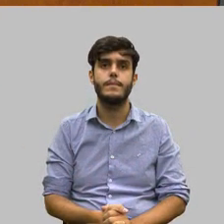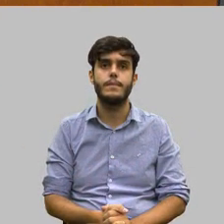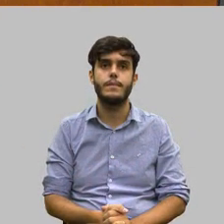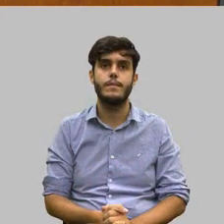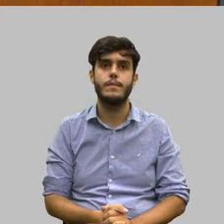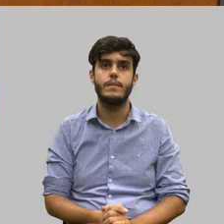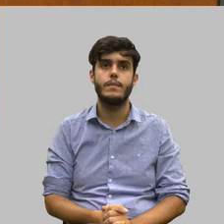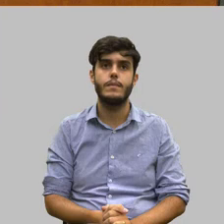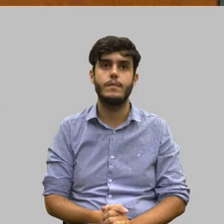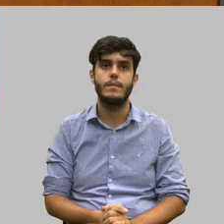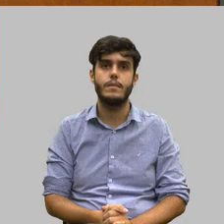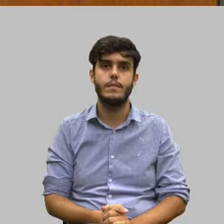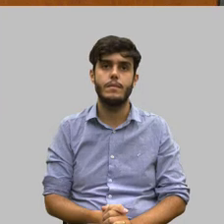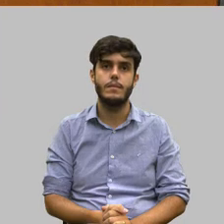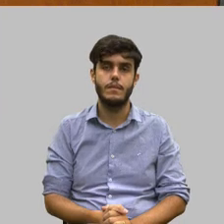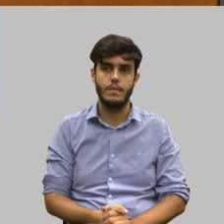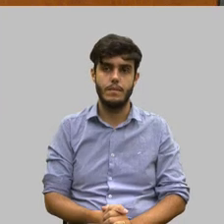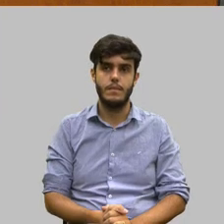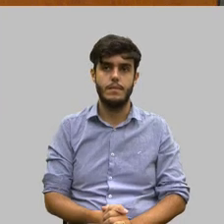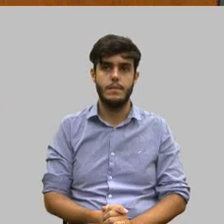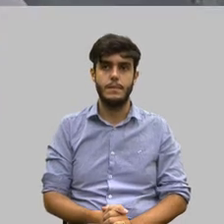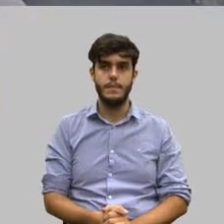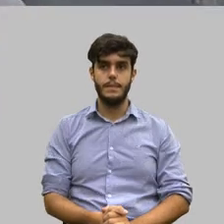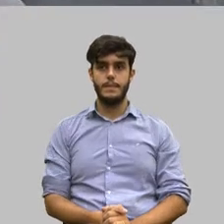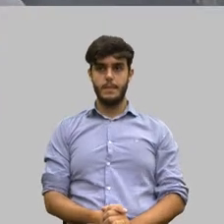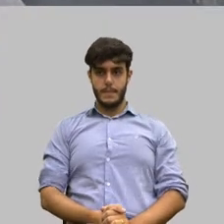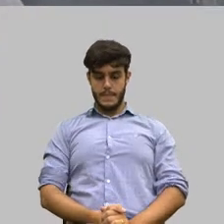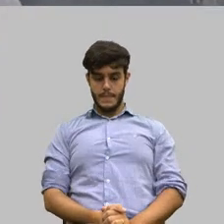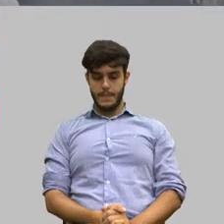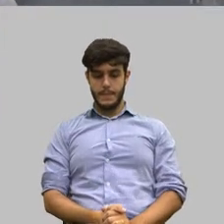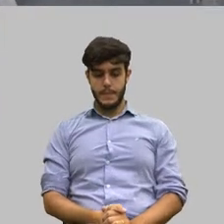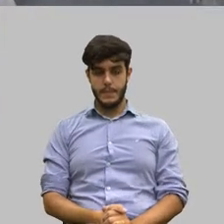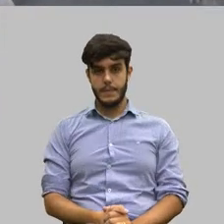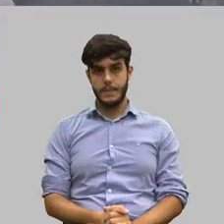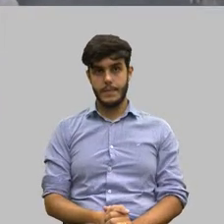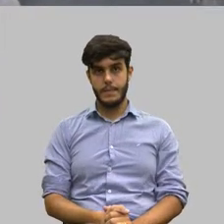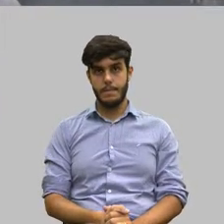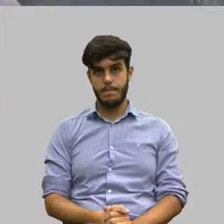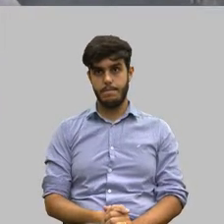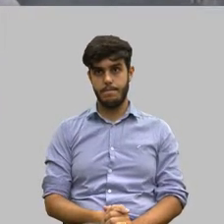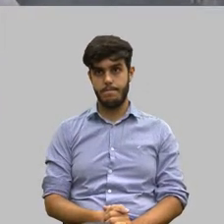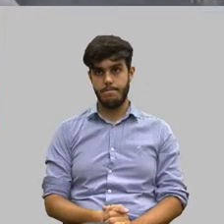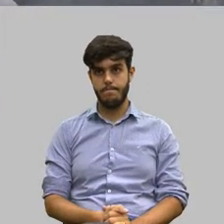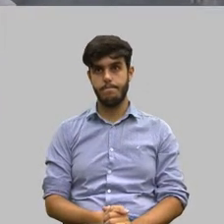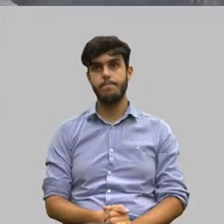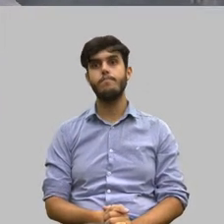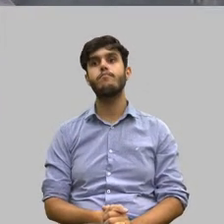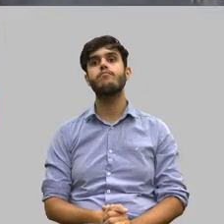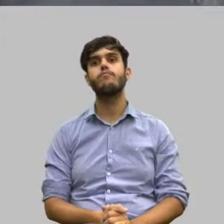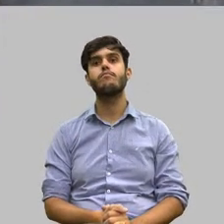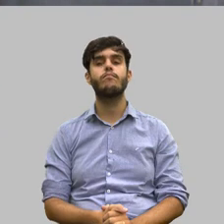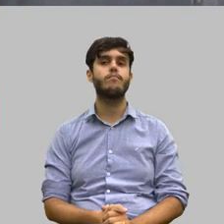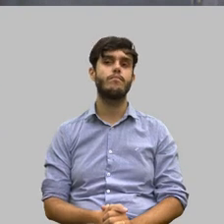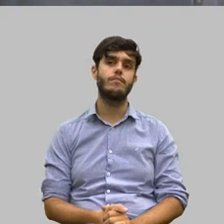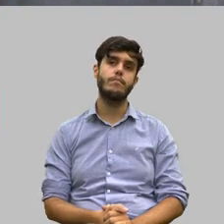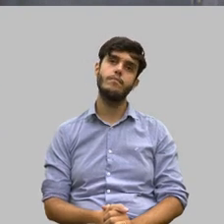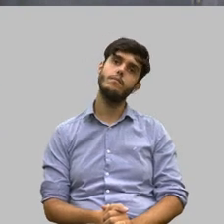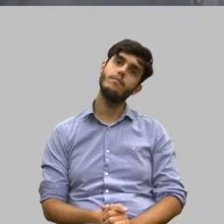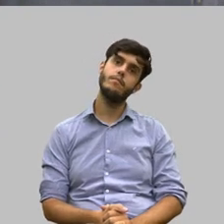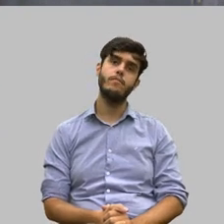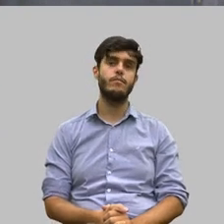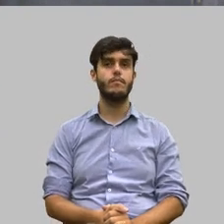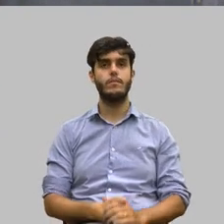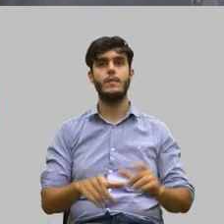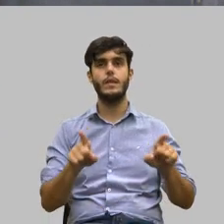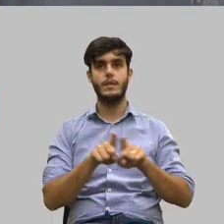apenas uma duas últimas questões aqui só pra gente eh encerrar já que noss temos aqui a